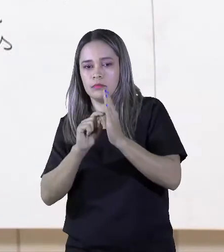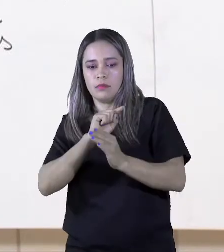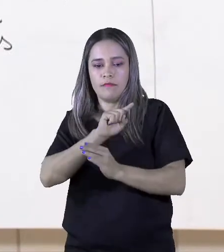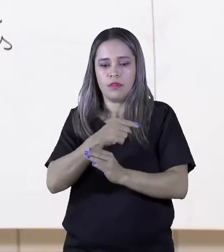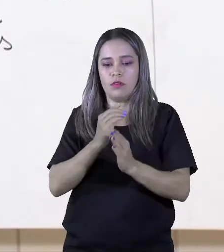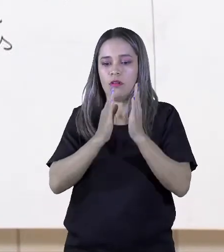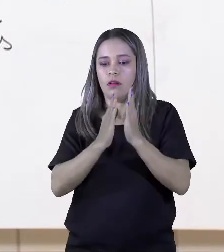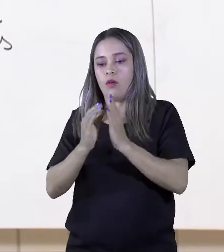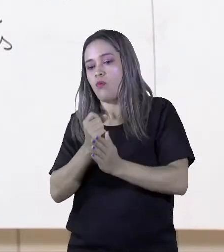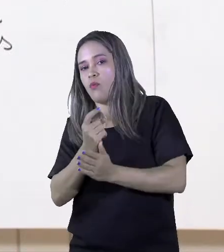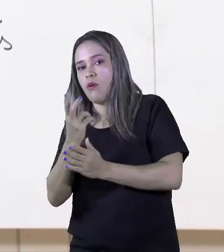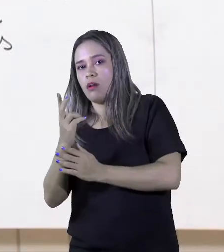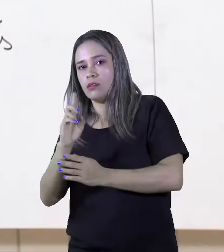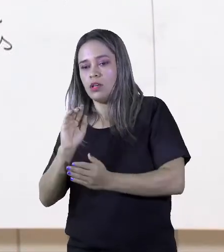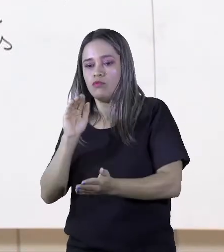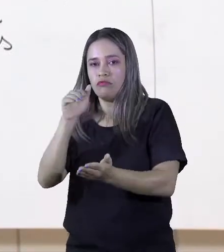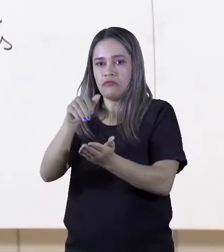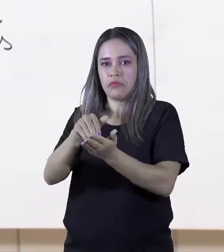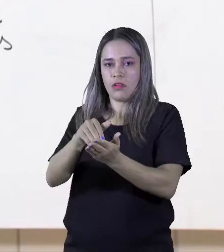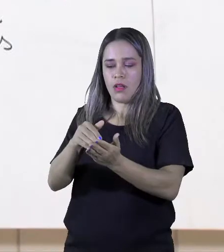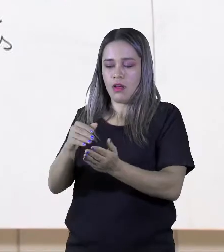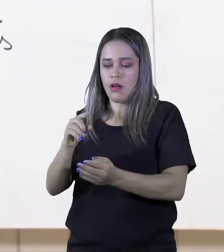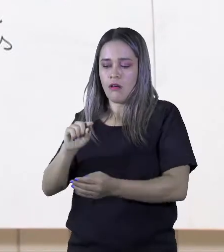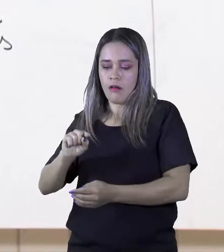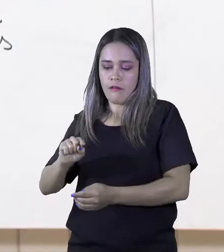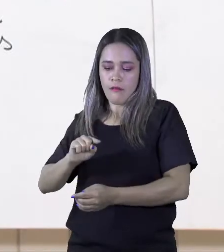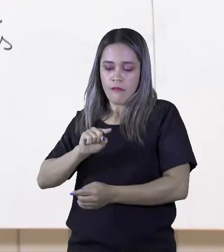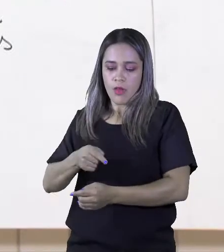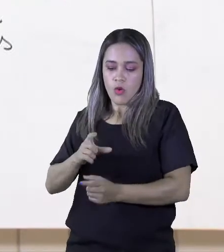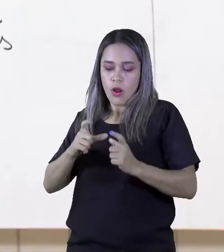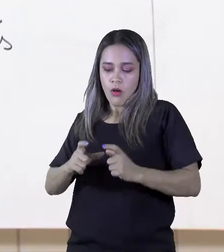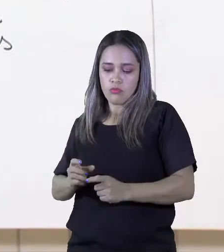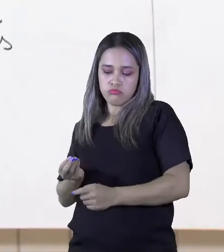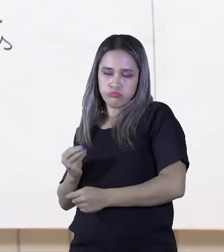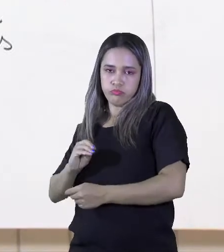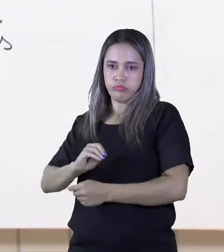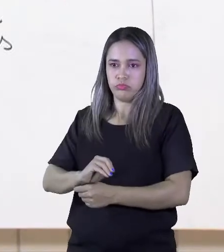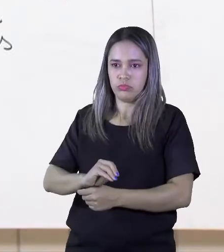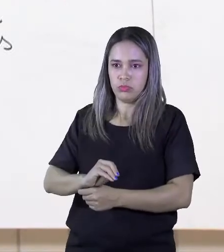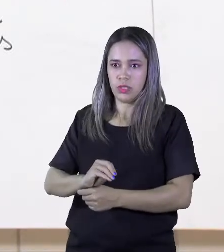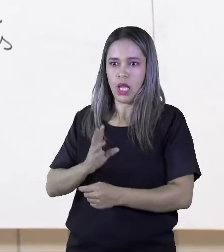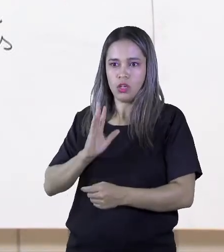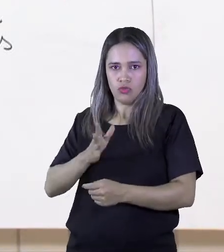final eu defino onde a minha vírgula vai ficar. Ó, aqui a gente fez a